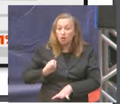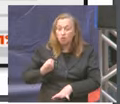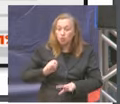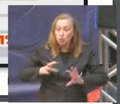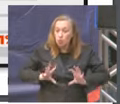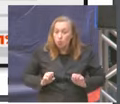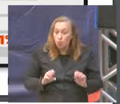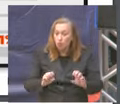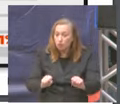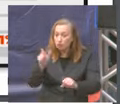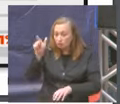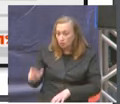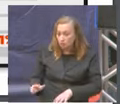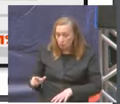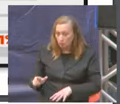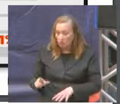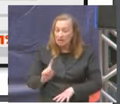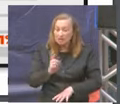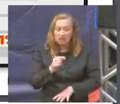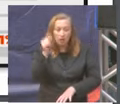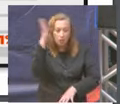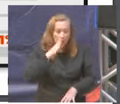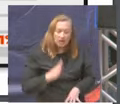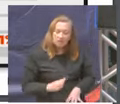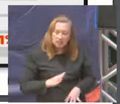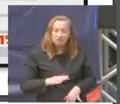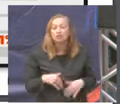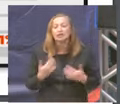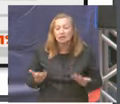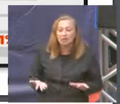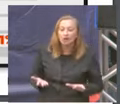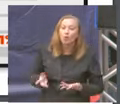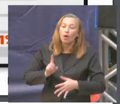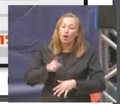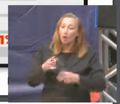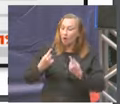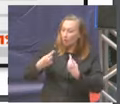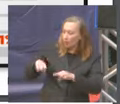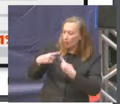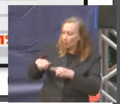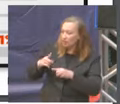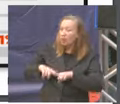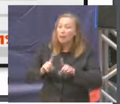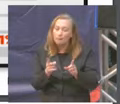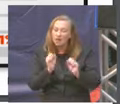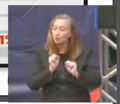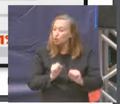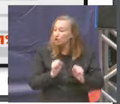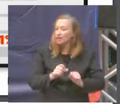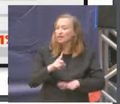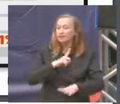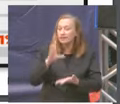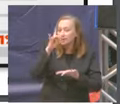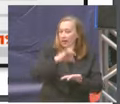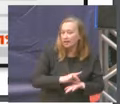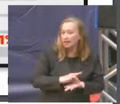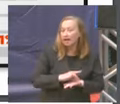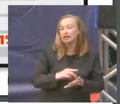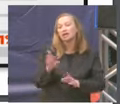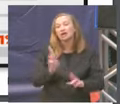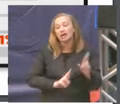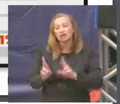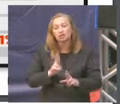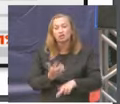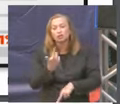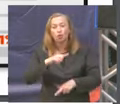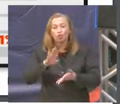Então, é um subemprego ou uma consciência ambiental. Né? Então, isso que é uma provocação. Mas a gente poderia ter essa realidade em relação aos